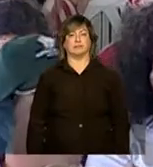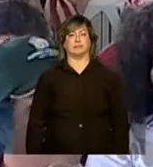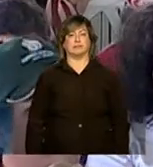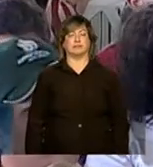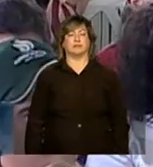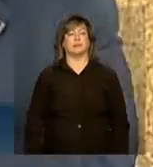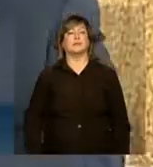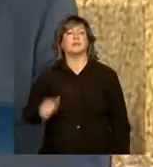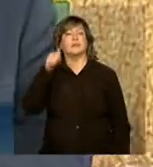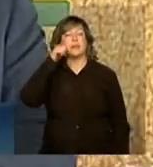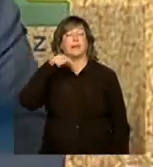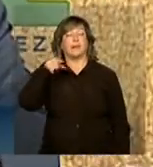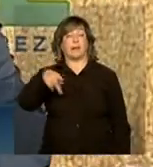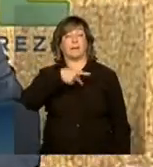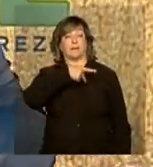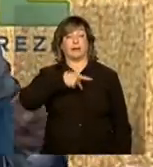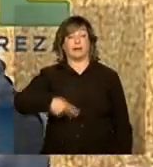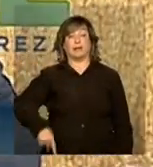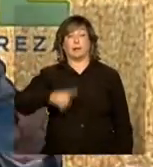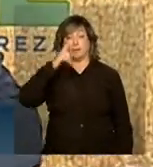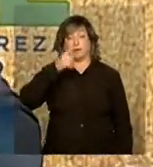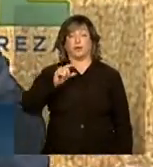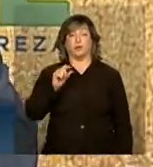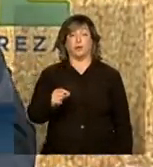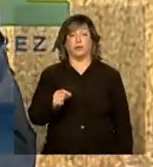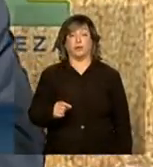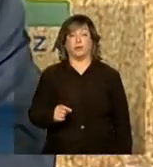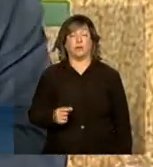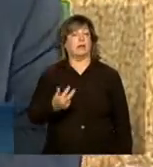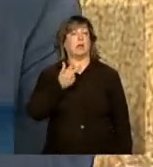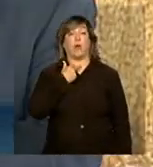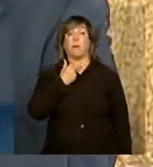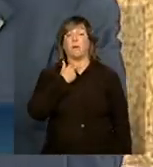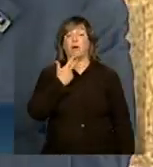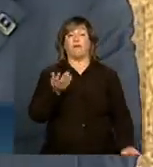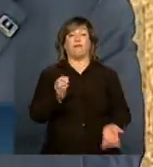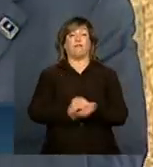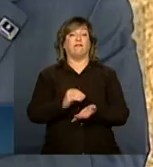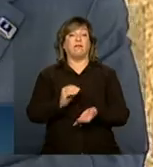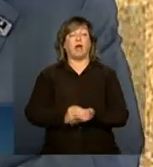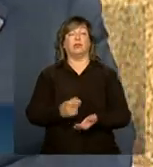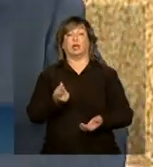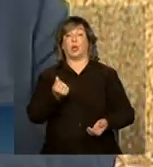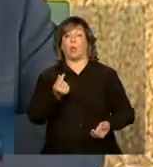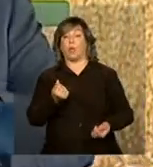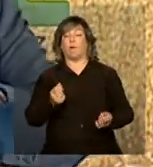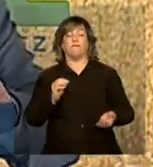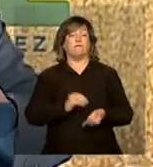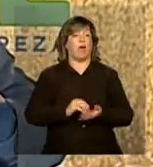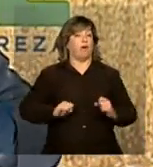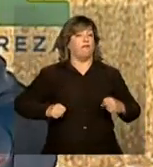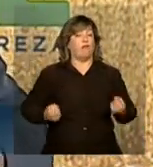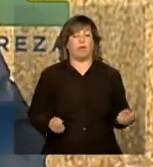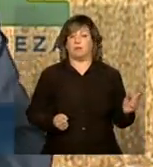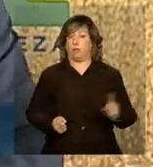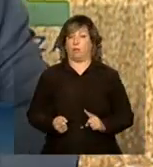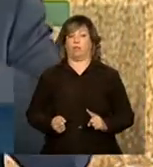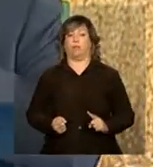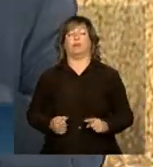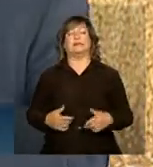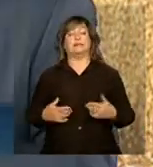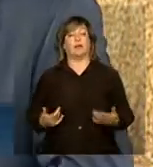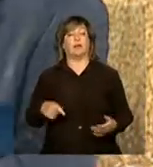A presidenta determinou que não houvesse falta de recursos e de esforços. Para o que mais?